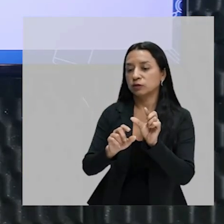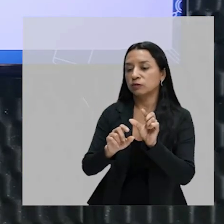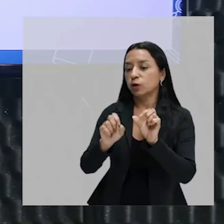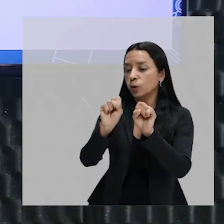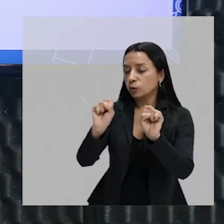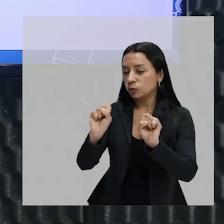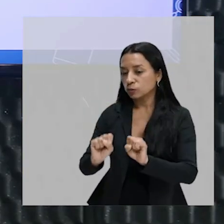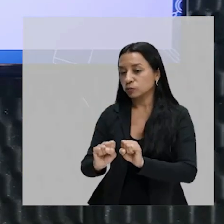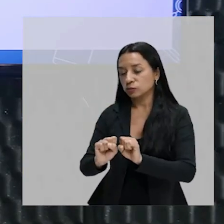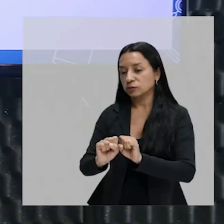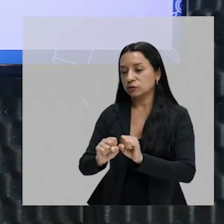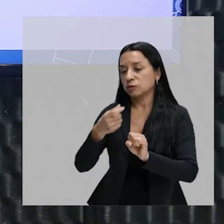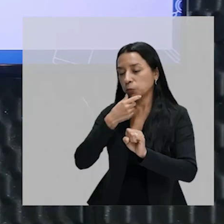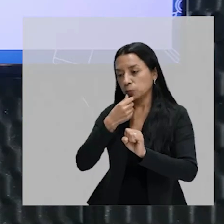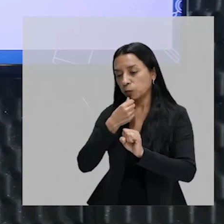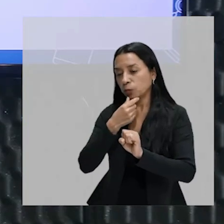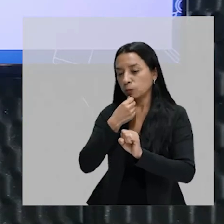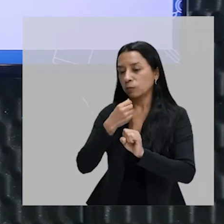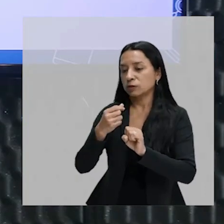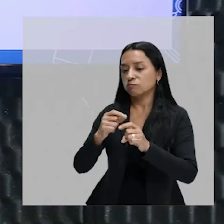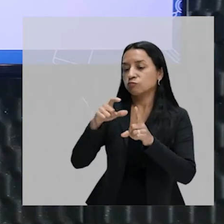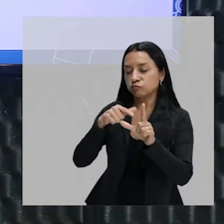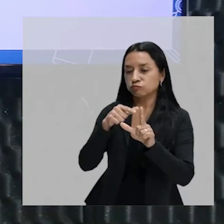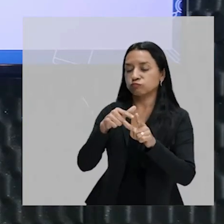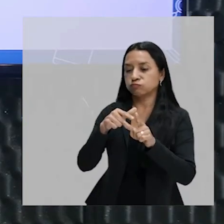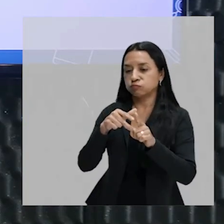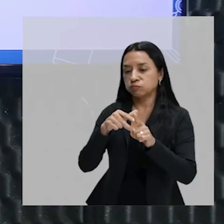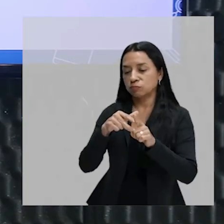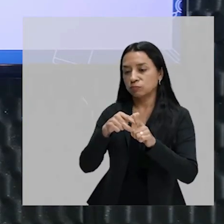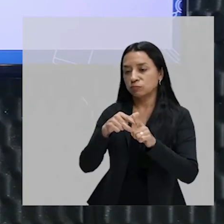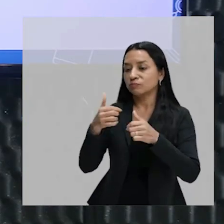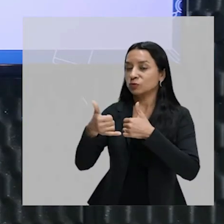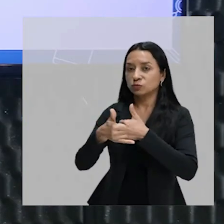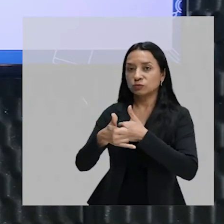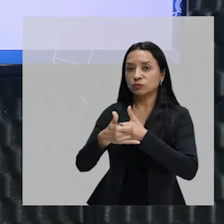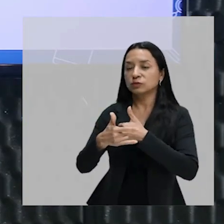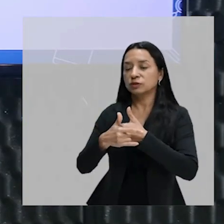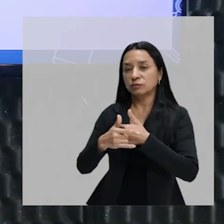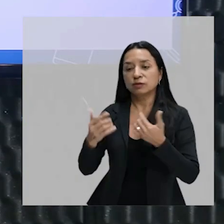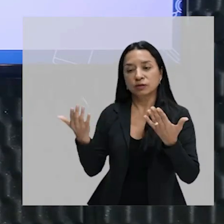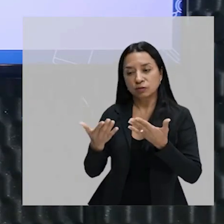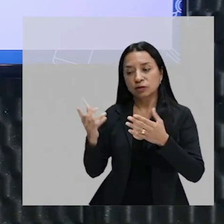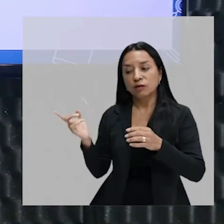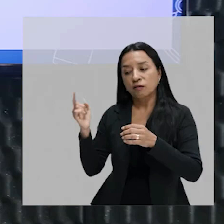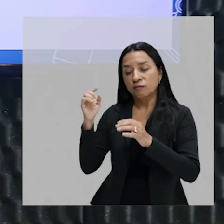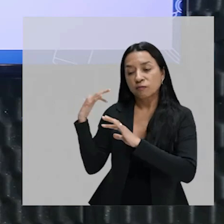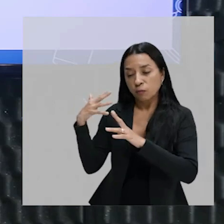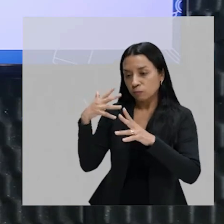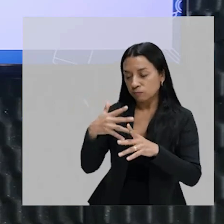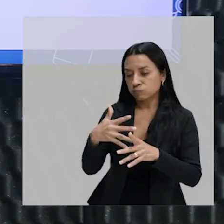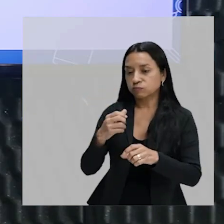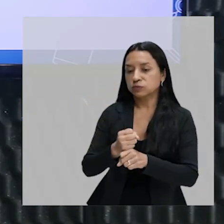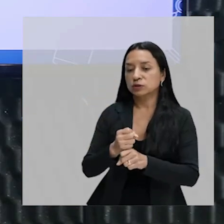reprodutor masculino a gente vai voltar se você não tiver entendido lá a gente vai voltar agora vai revisar para vocês